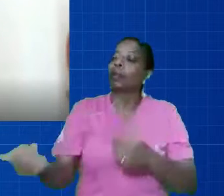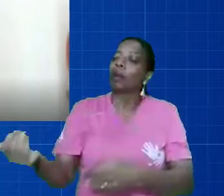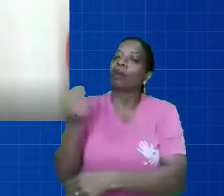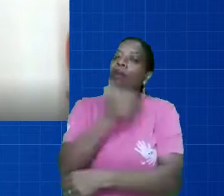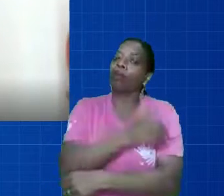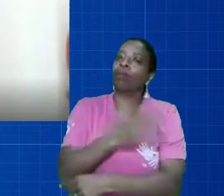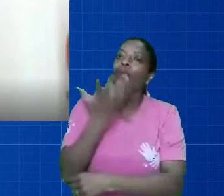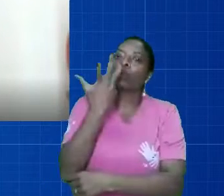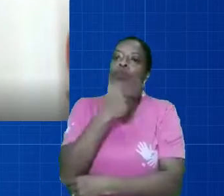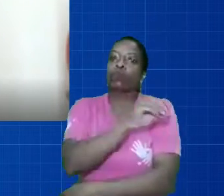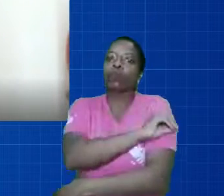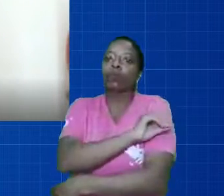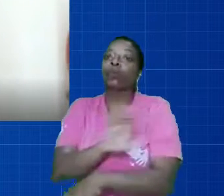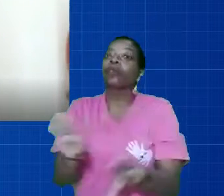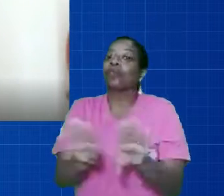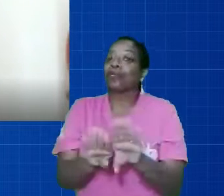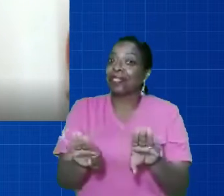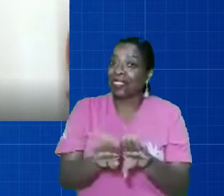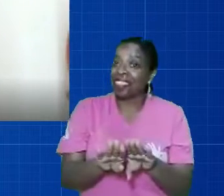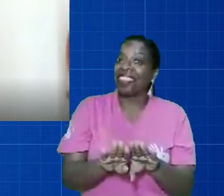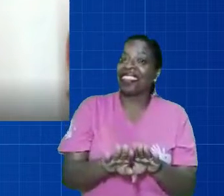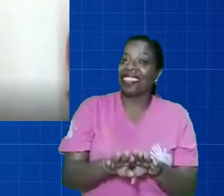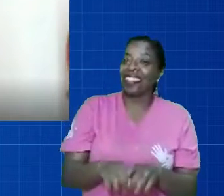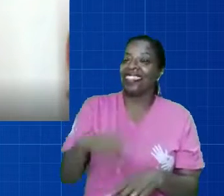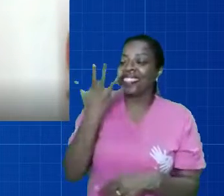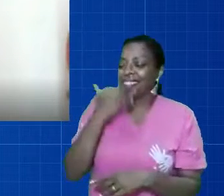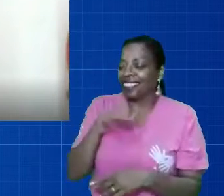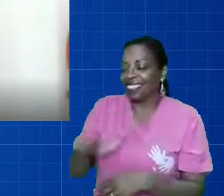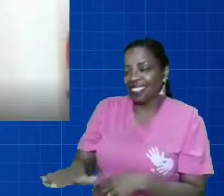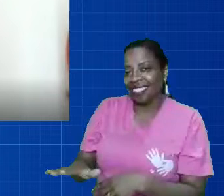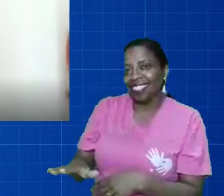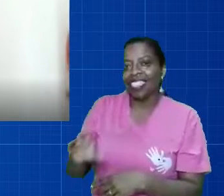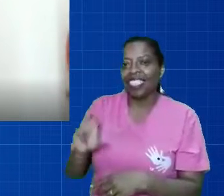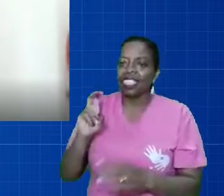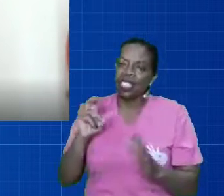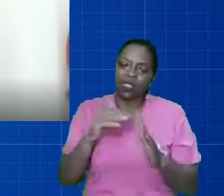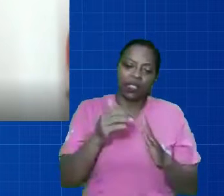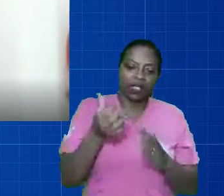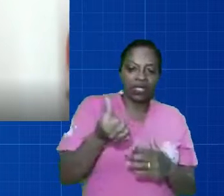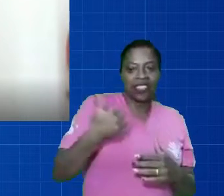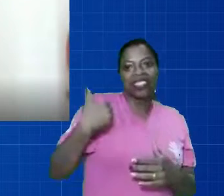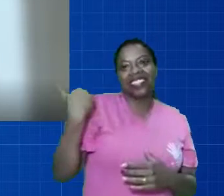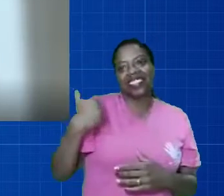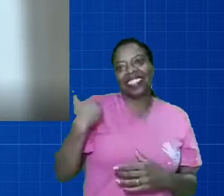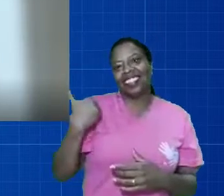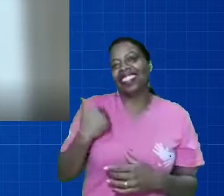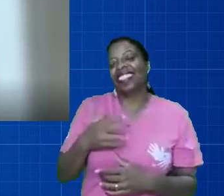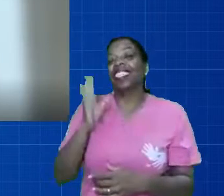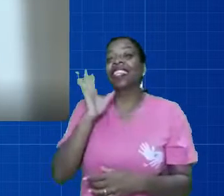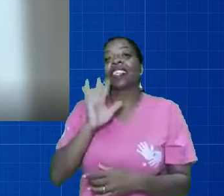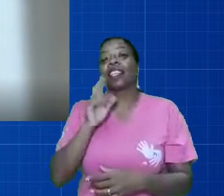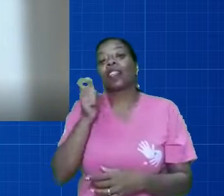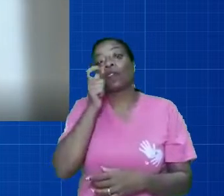dessa ampliação. E é muito bom saber que um CMEI vai ter uma oficina, né, ali.